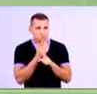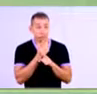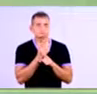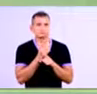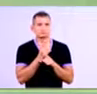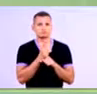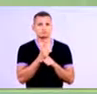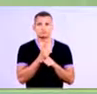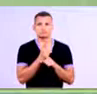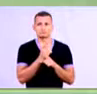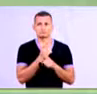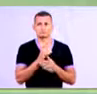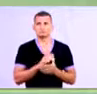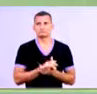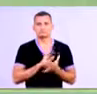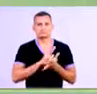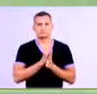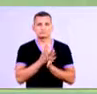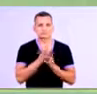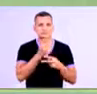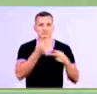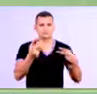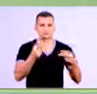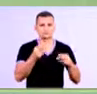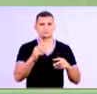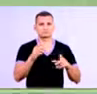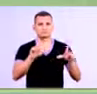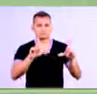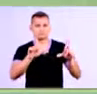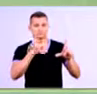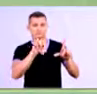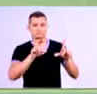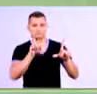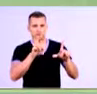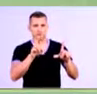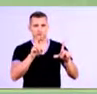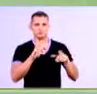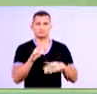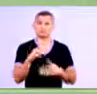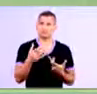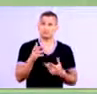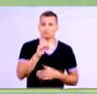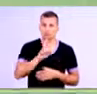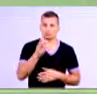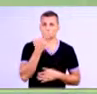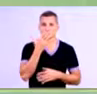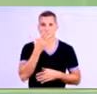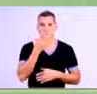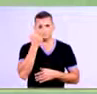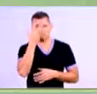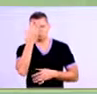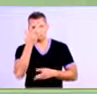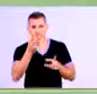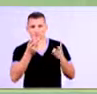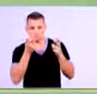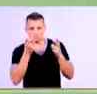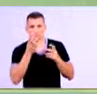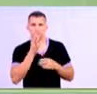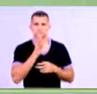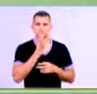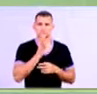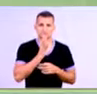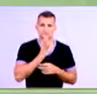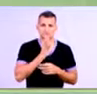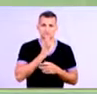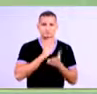discrimina os elementos na tela. Quando o uso dessas cores facilita a percepção, o reconhecimento e